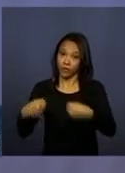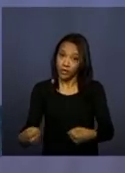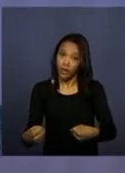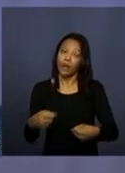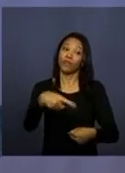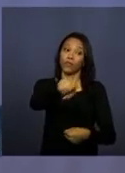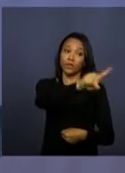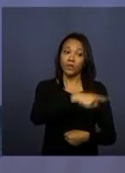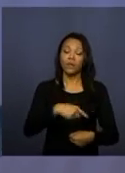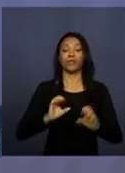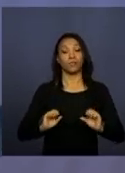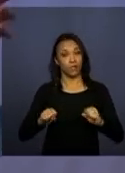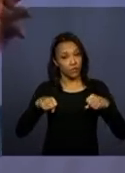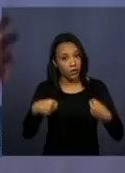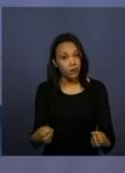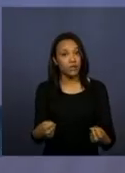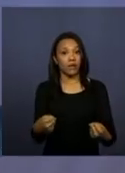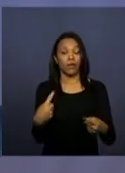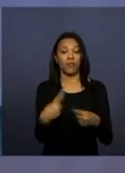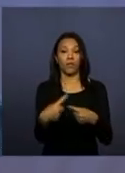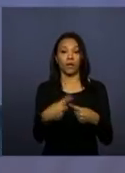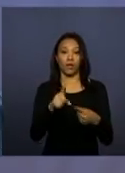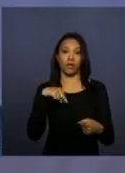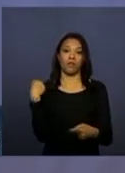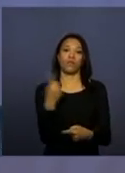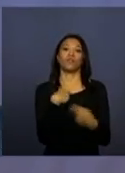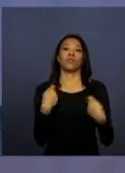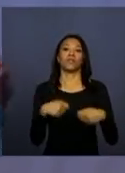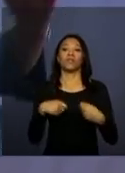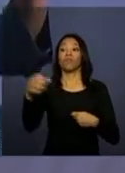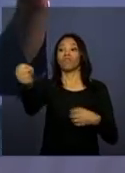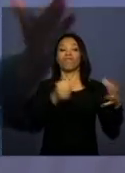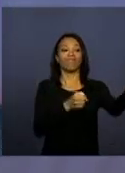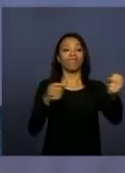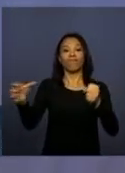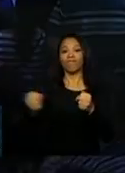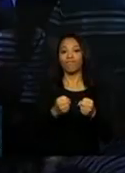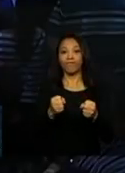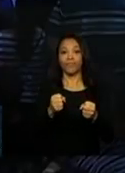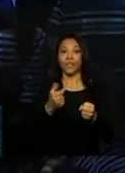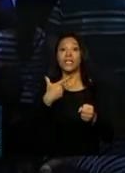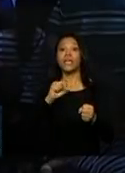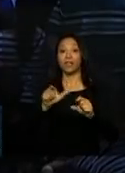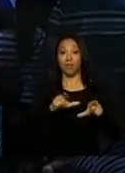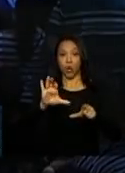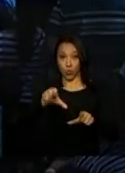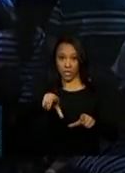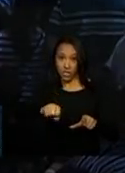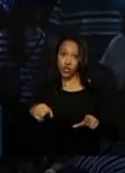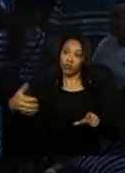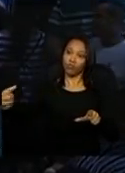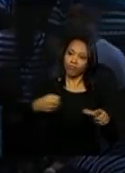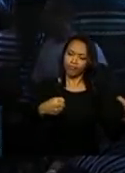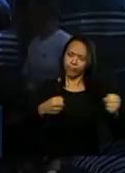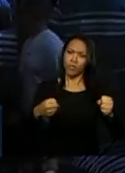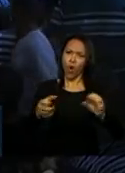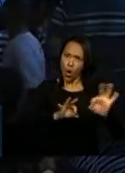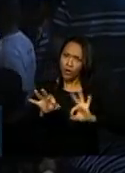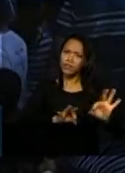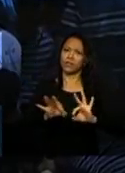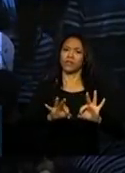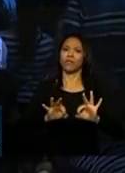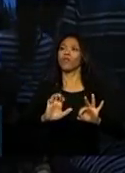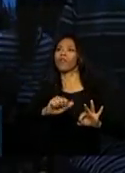têm de fazer o de vocês, porque nós temos de trazer os catadores para esse tipo de organização. Com isso,